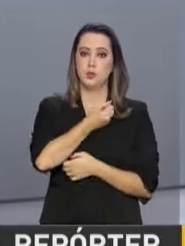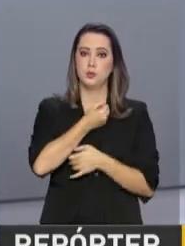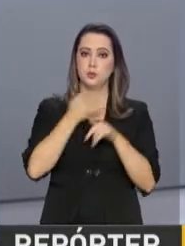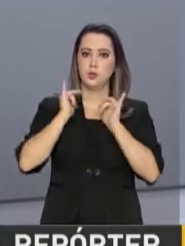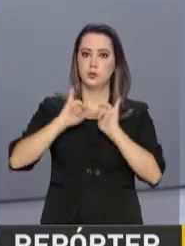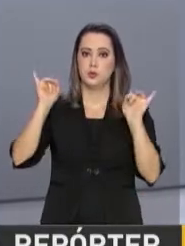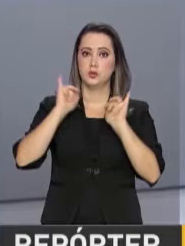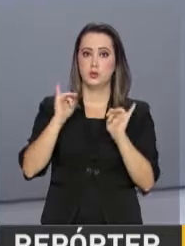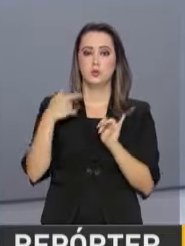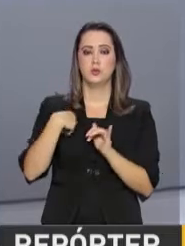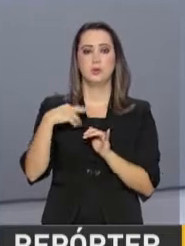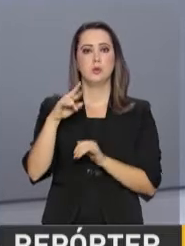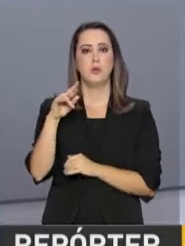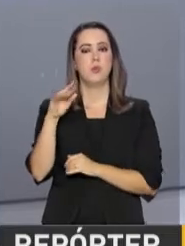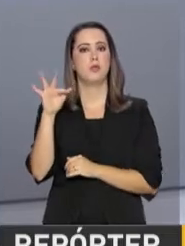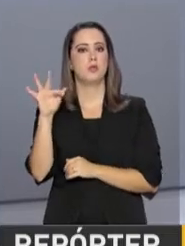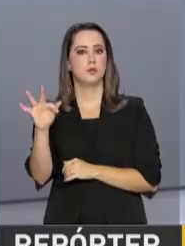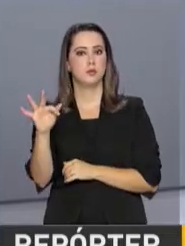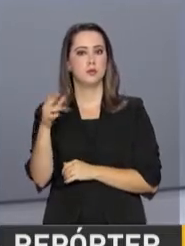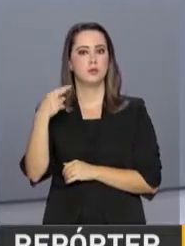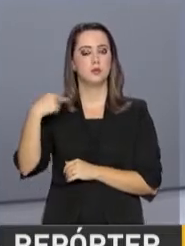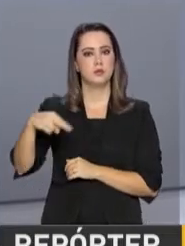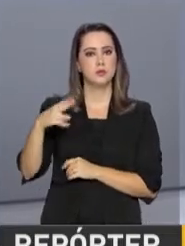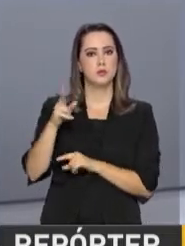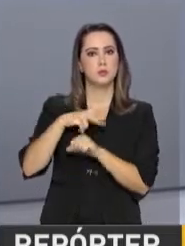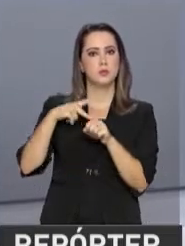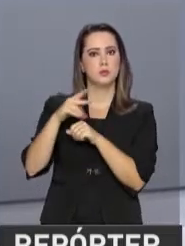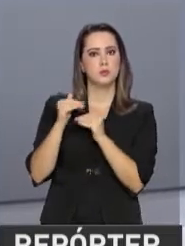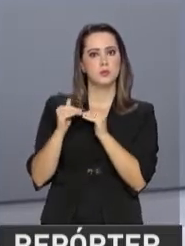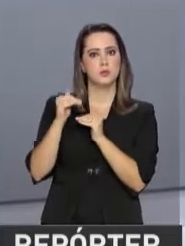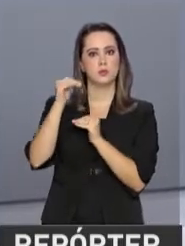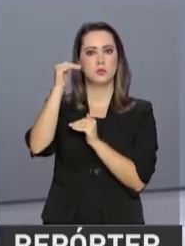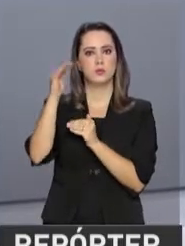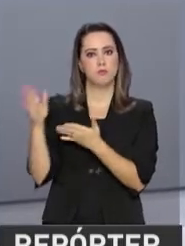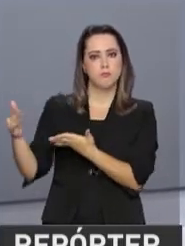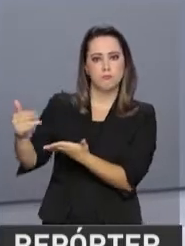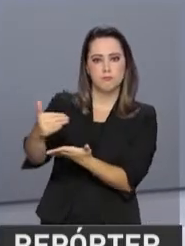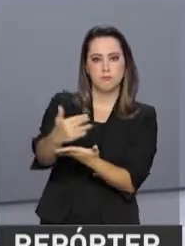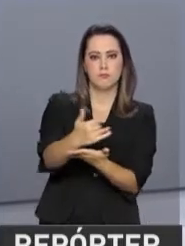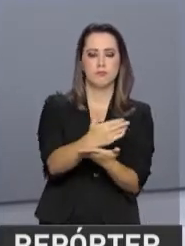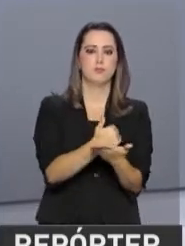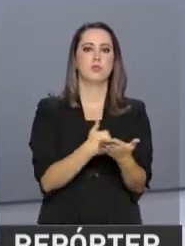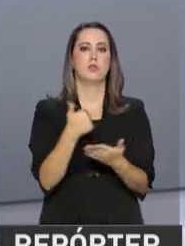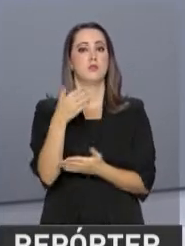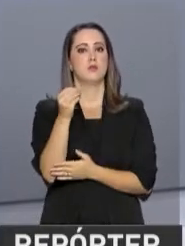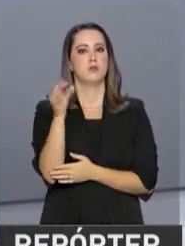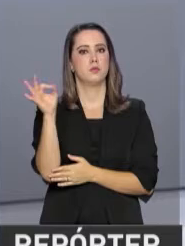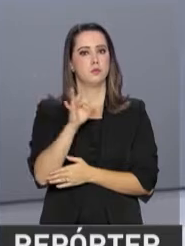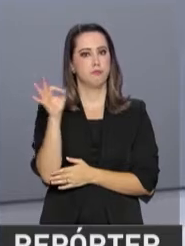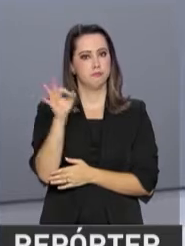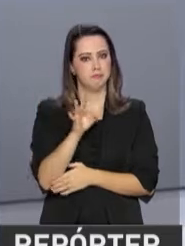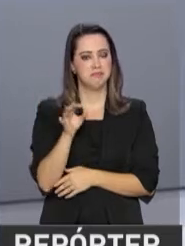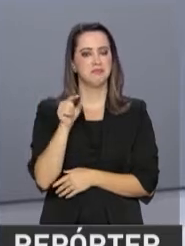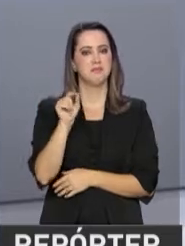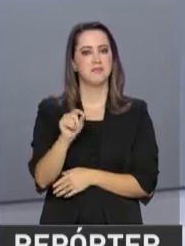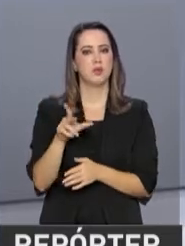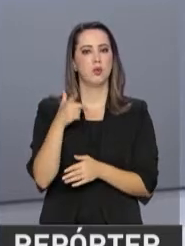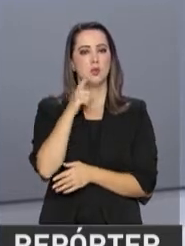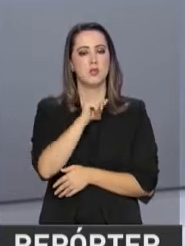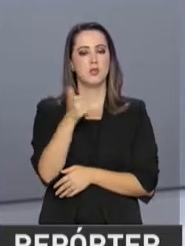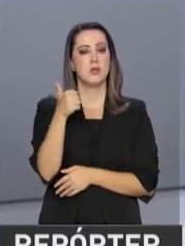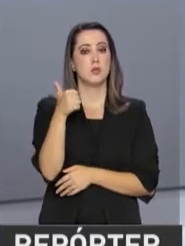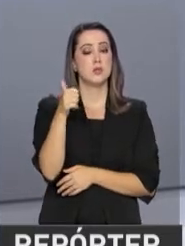divulgados agora há pouco pela receita federal em novembro o país registrou alta na arrecadação em quase 10% somando